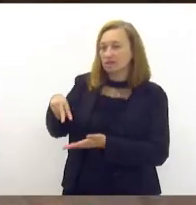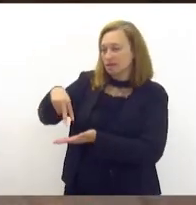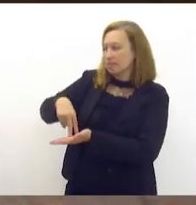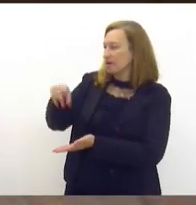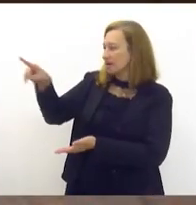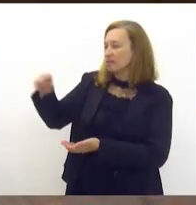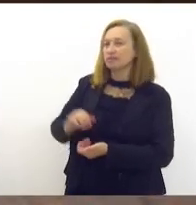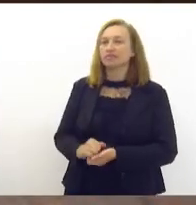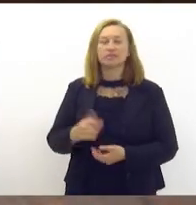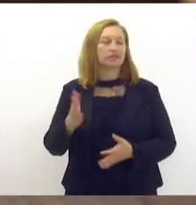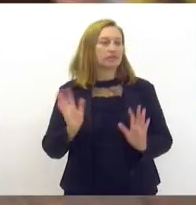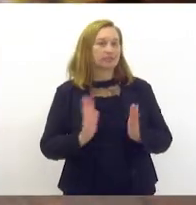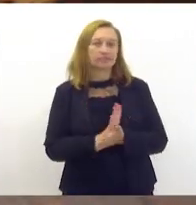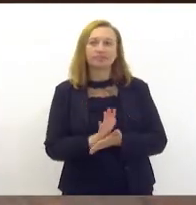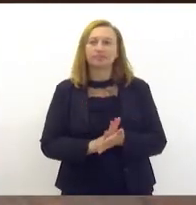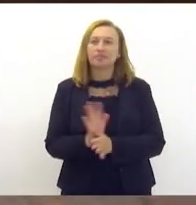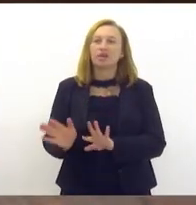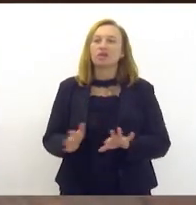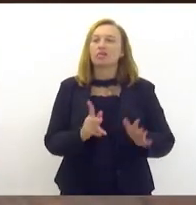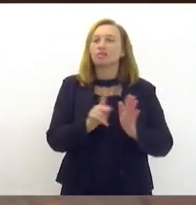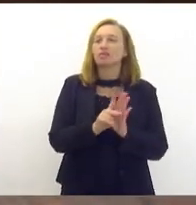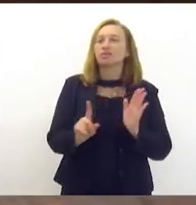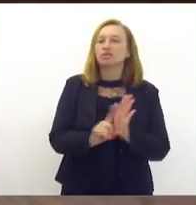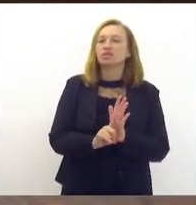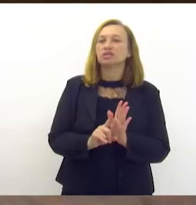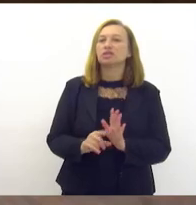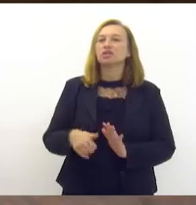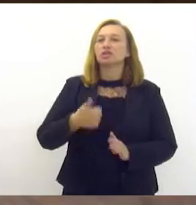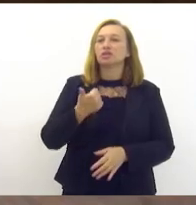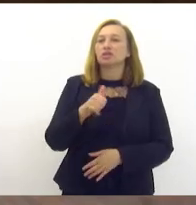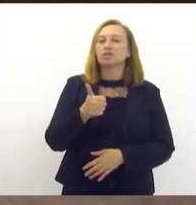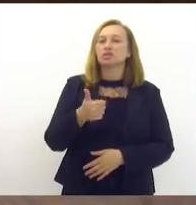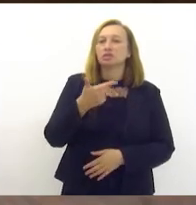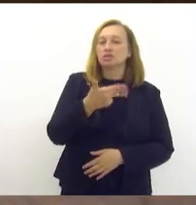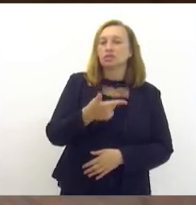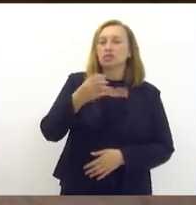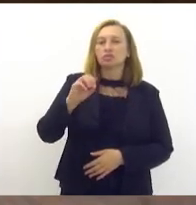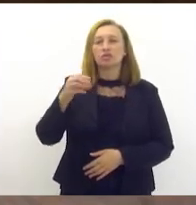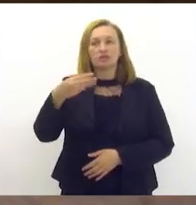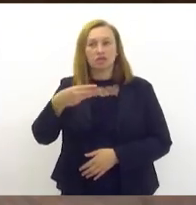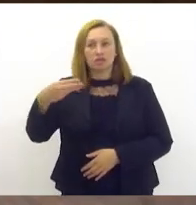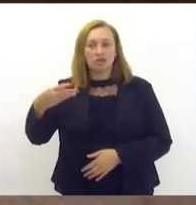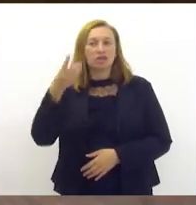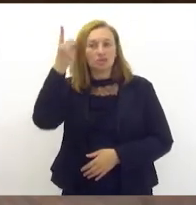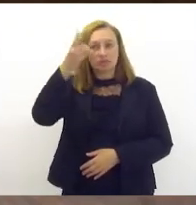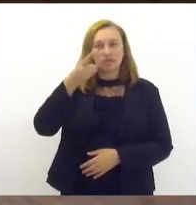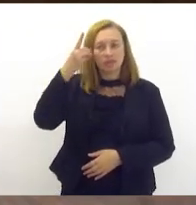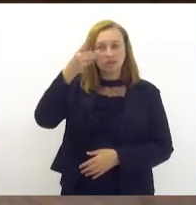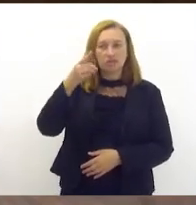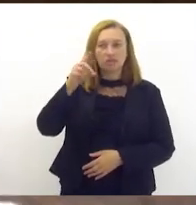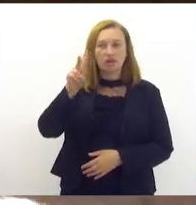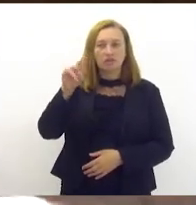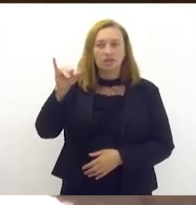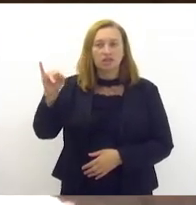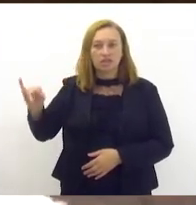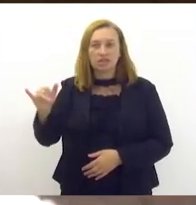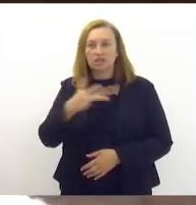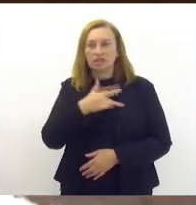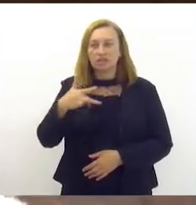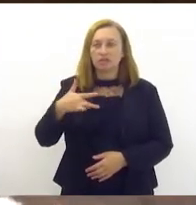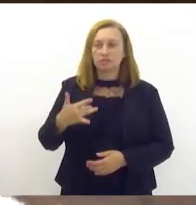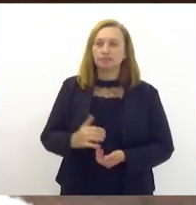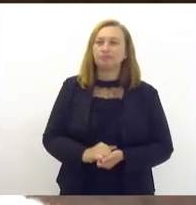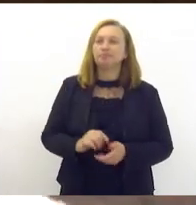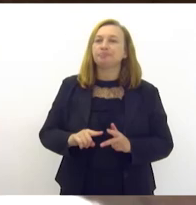honra. Projeto de lei complementar número 11 de 2023, de autoria do deputado Valdeci da Saúde,